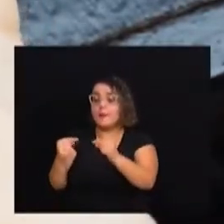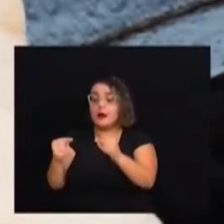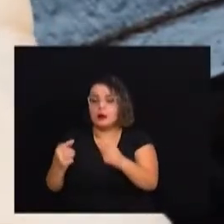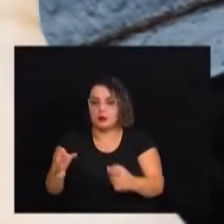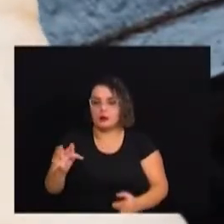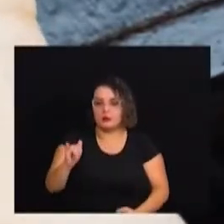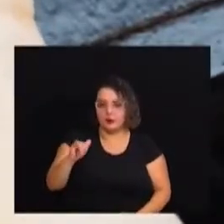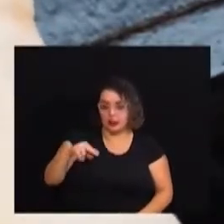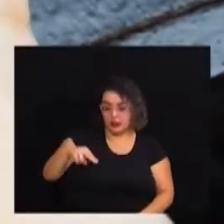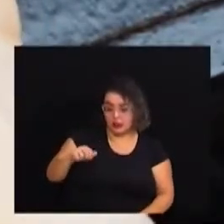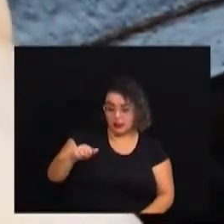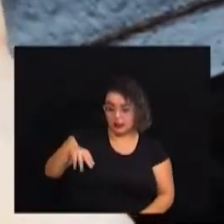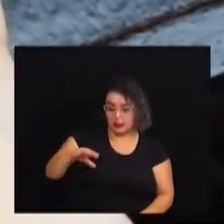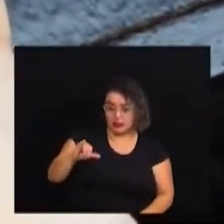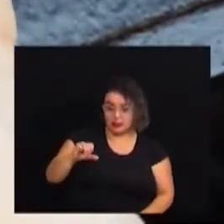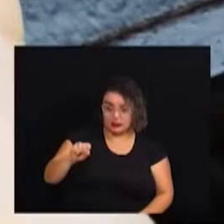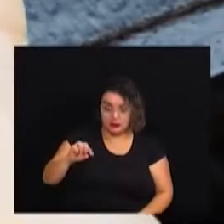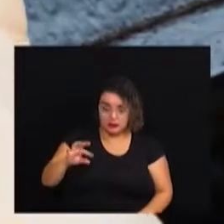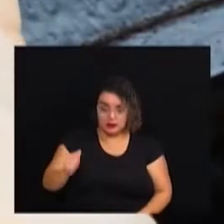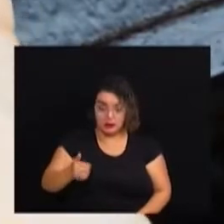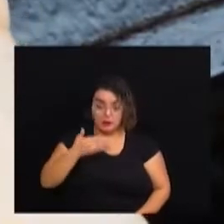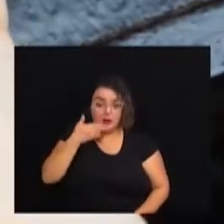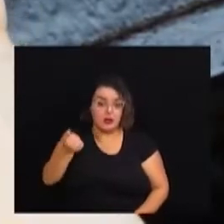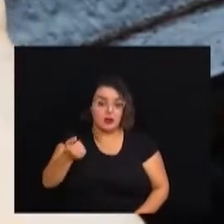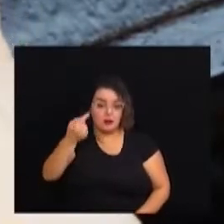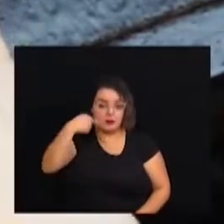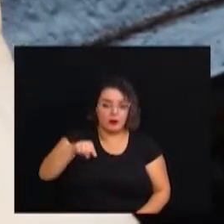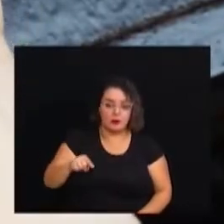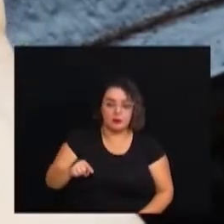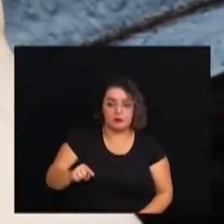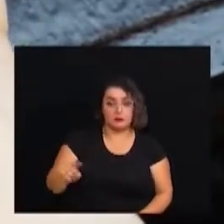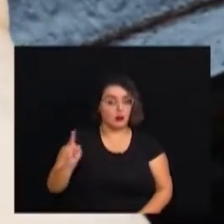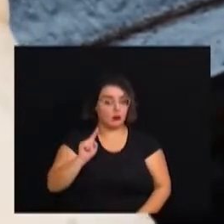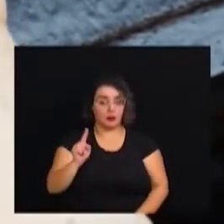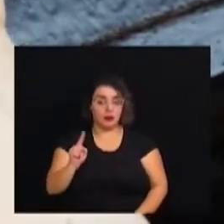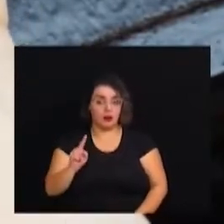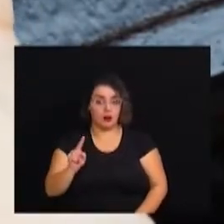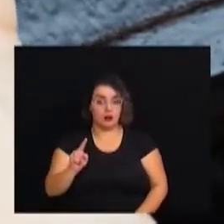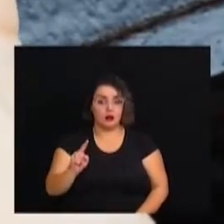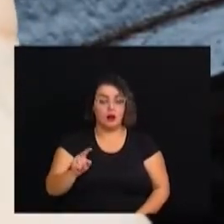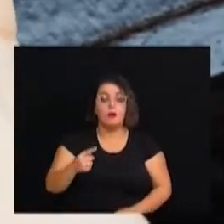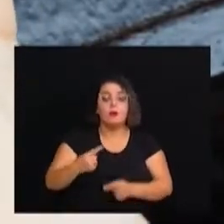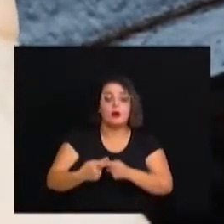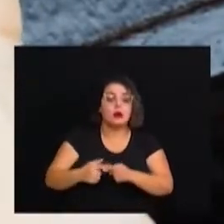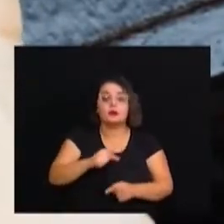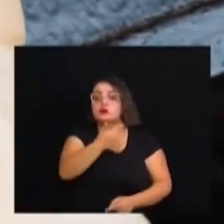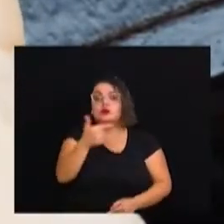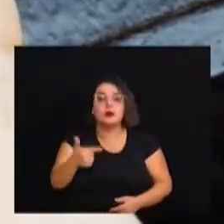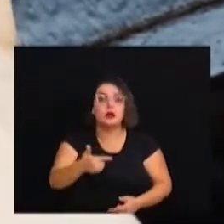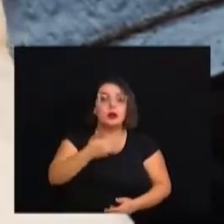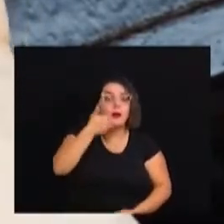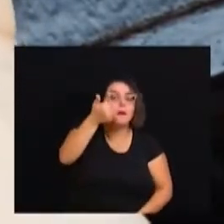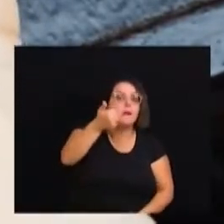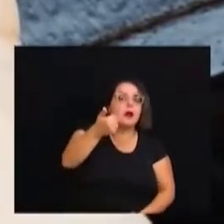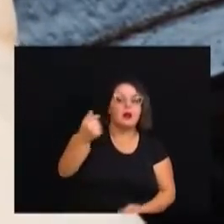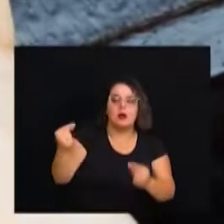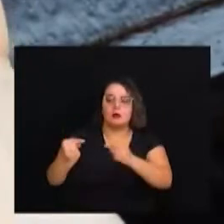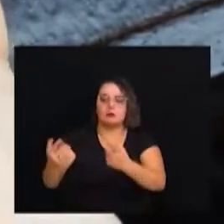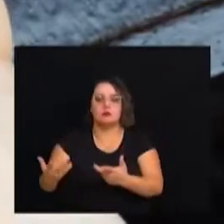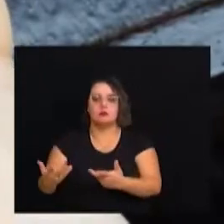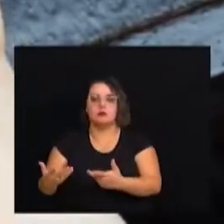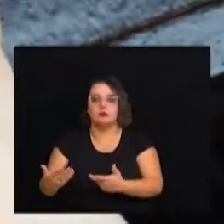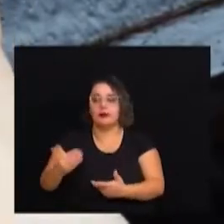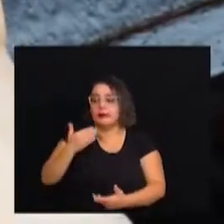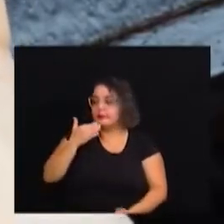do financista? Porque tem gente que acha que é o melhor perfil, e não é. Não é, como eu disse, não tem o melhor e o pior. Eles cobram isso de todo mundo à